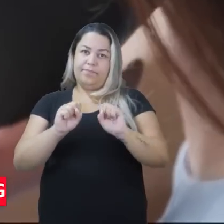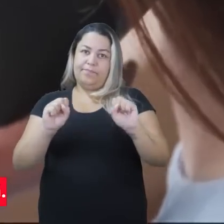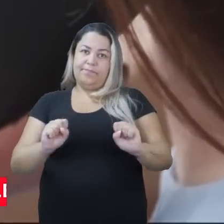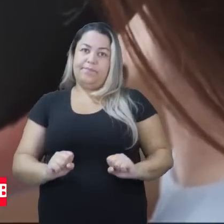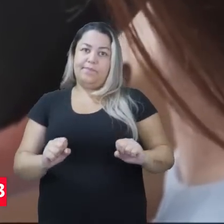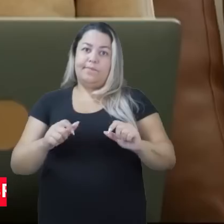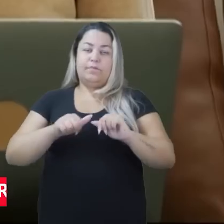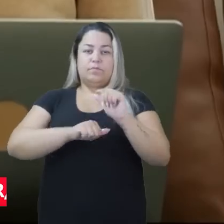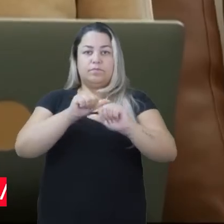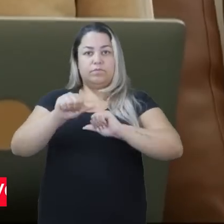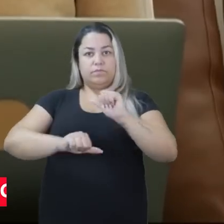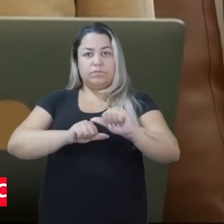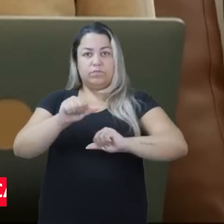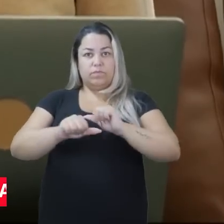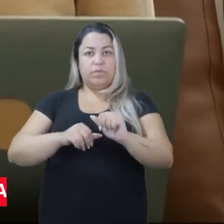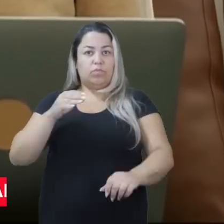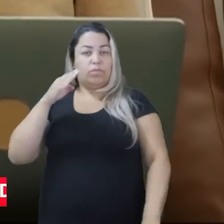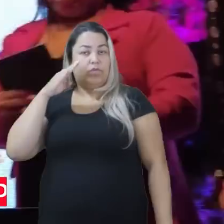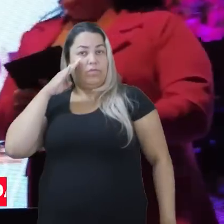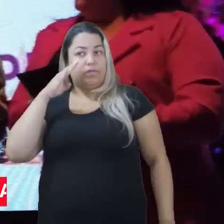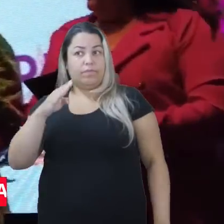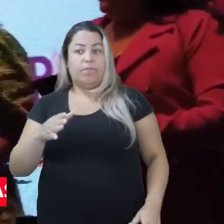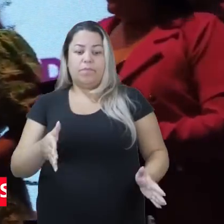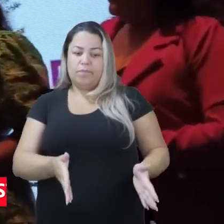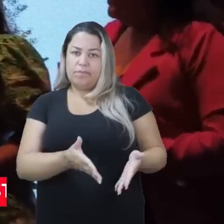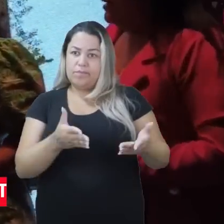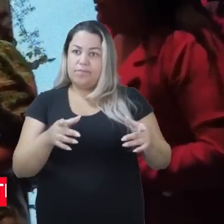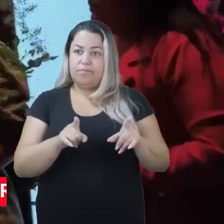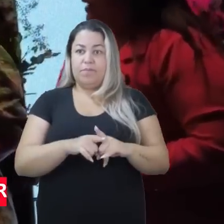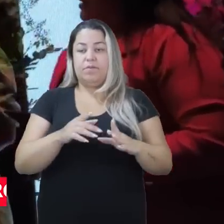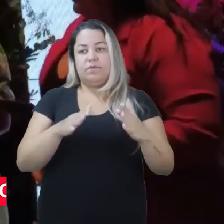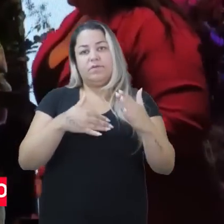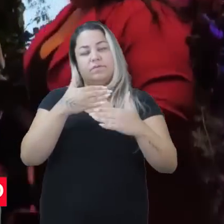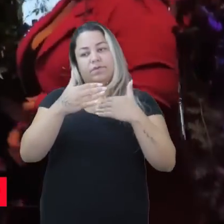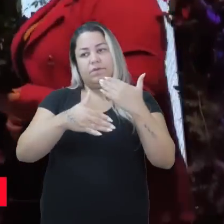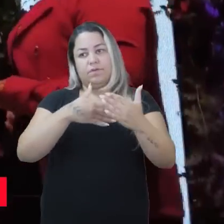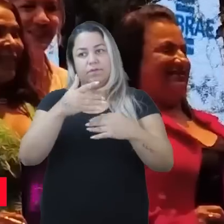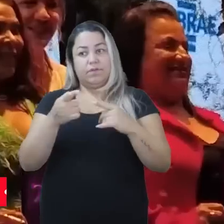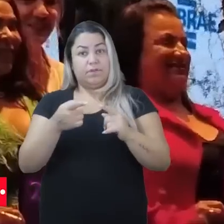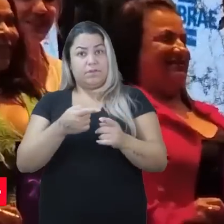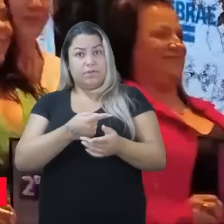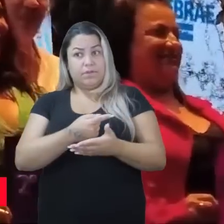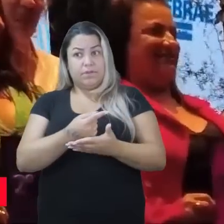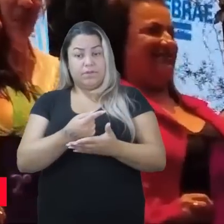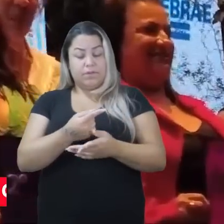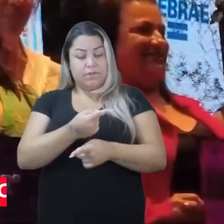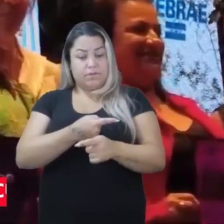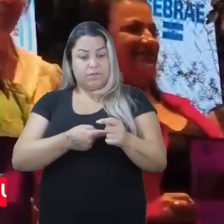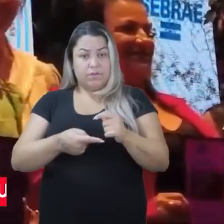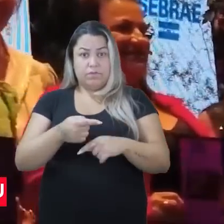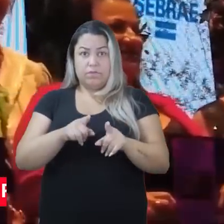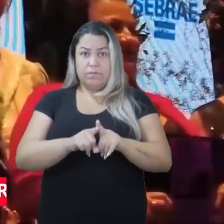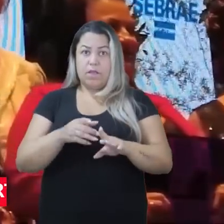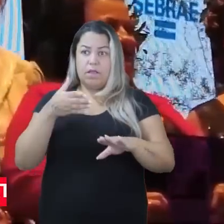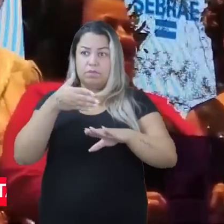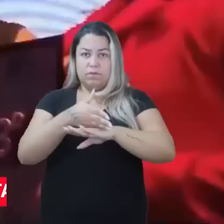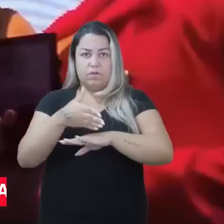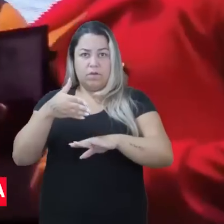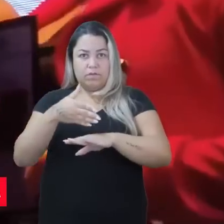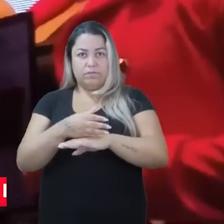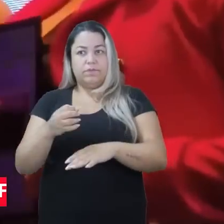de inovação. O objetivo é incentivar o crescimento desses negócios e promover seu acesso a